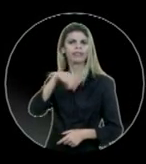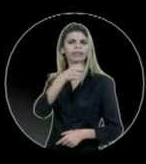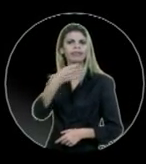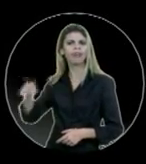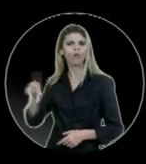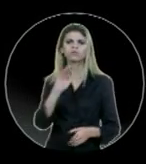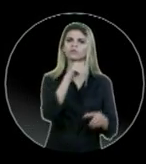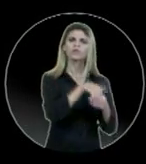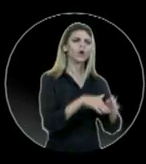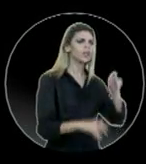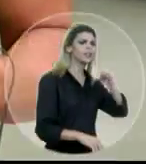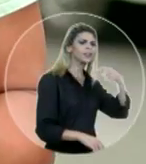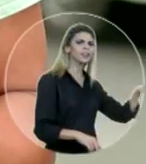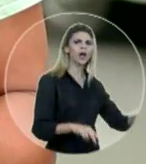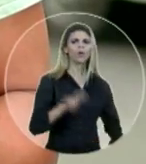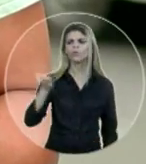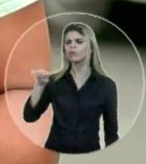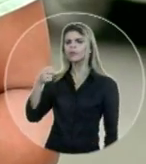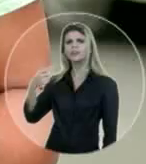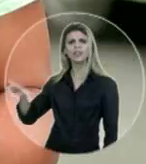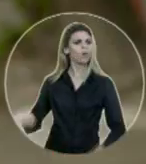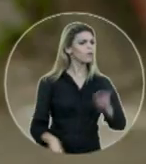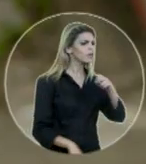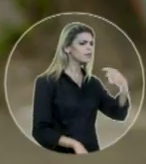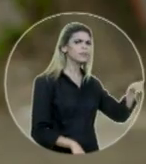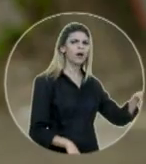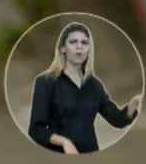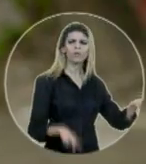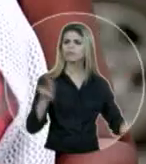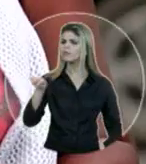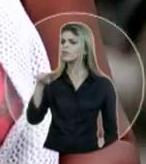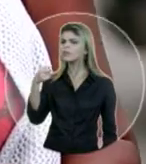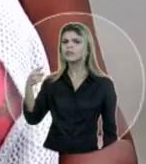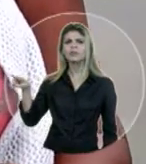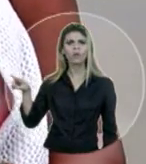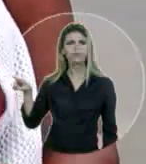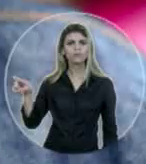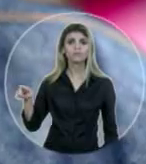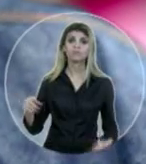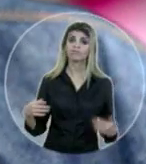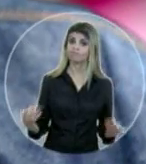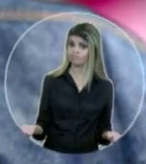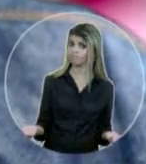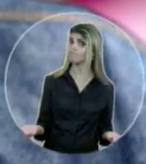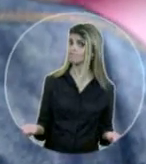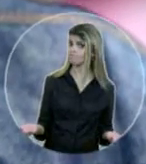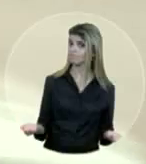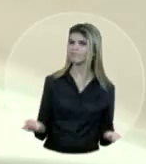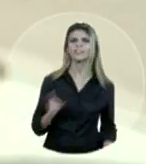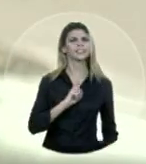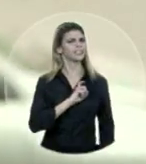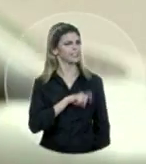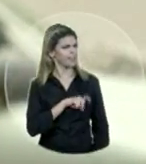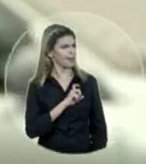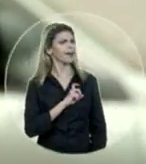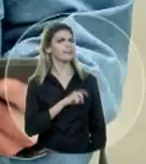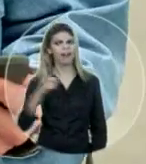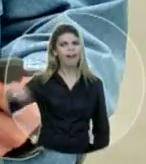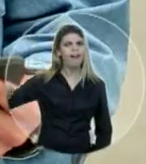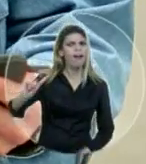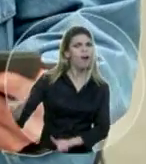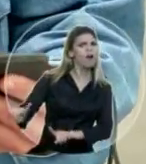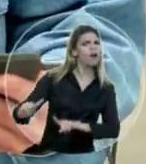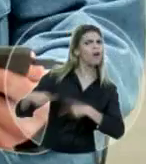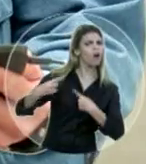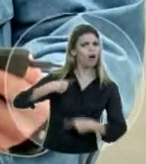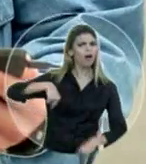vereadores votou não. Meu voto é não. É não. Tu é não. Meu voto é não. Sacanagem isso. Eles